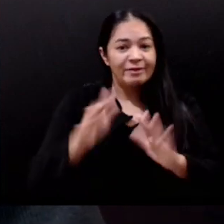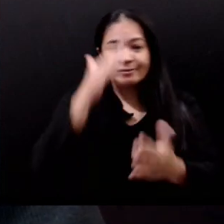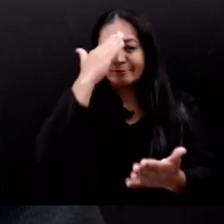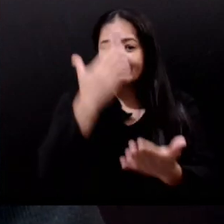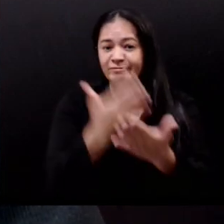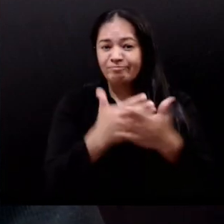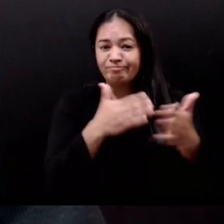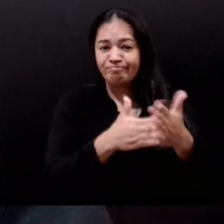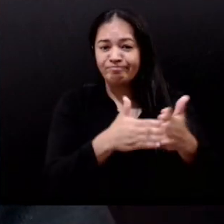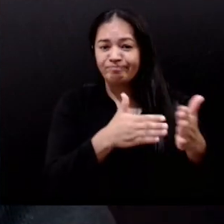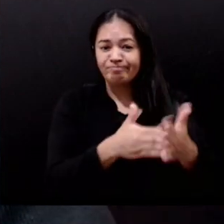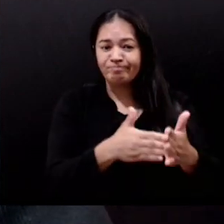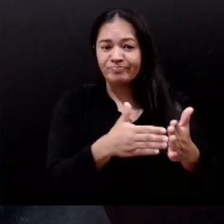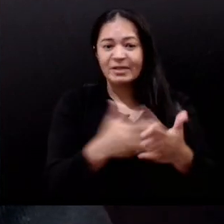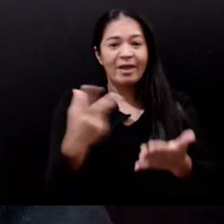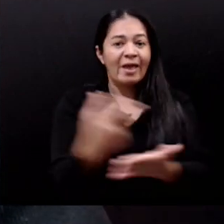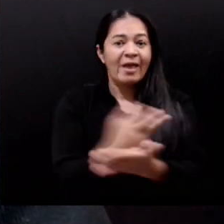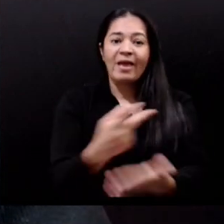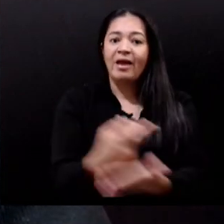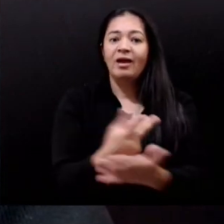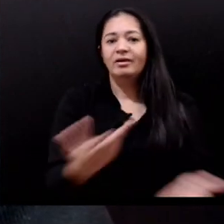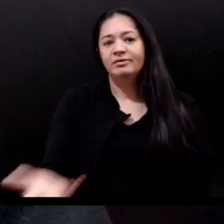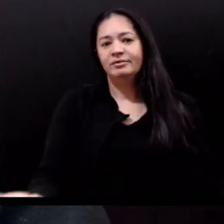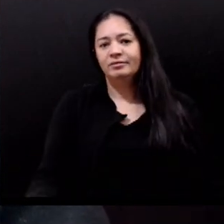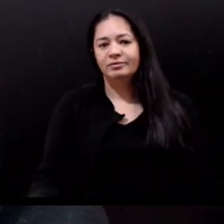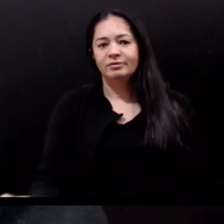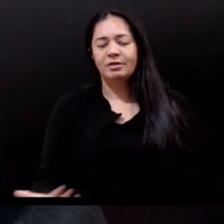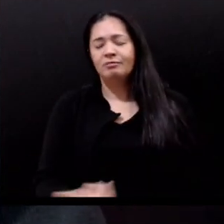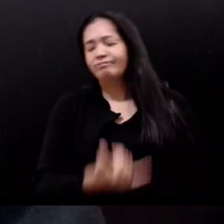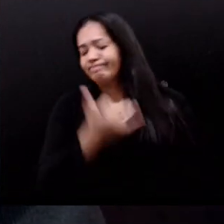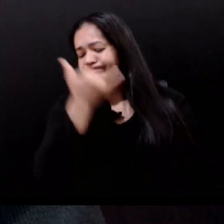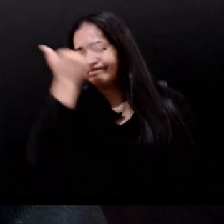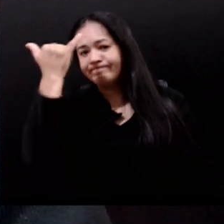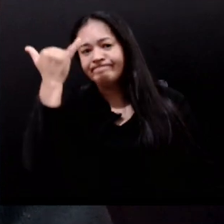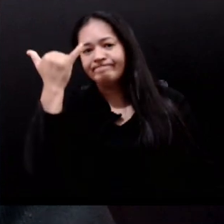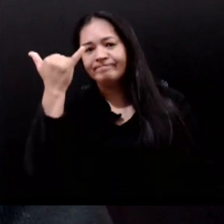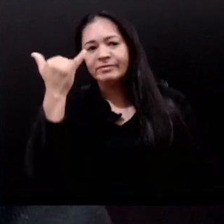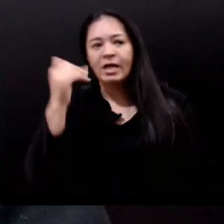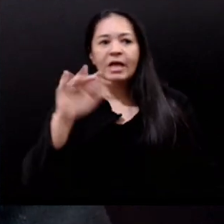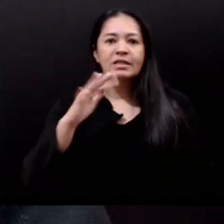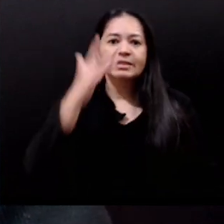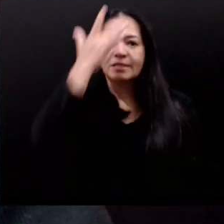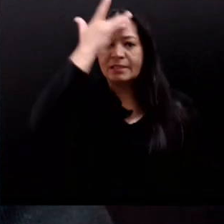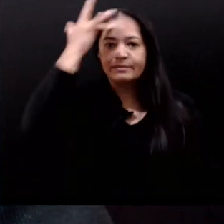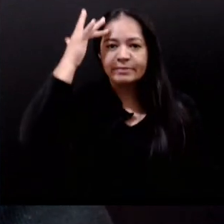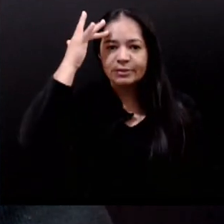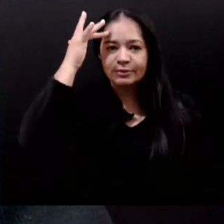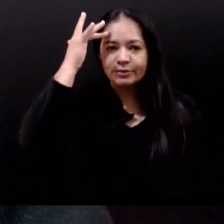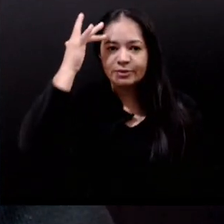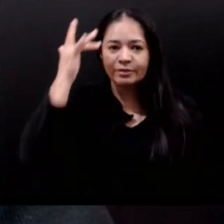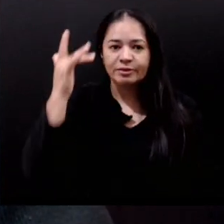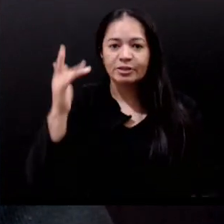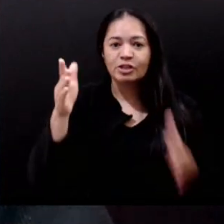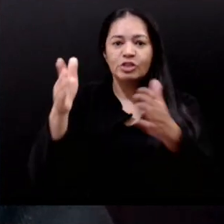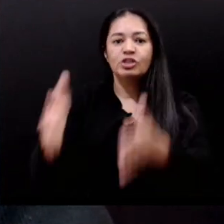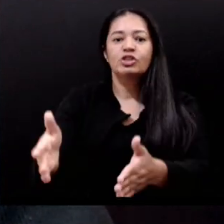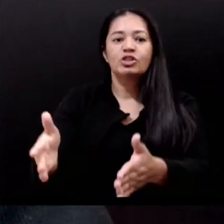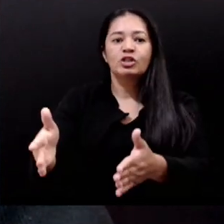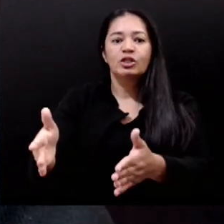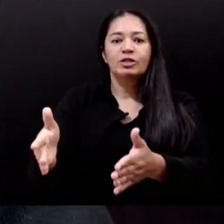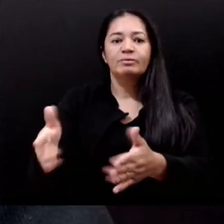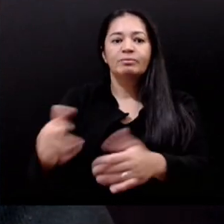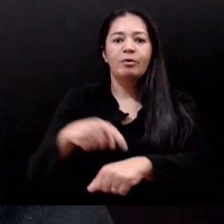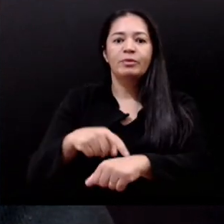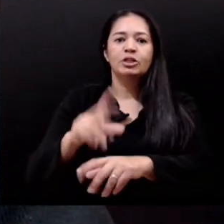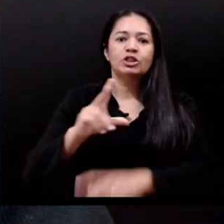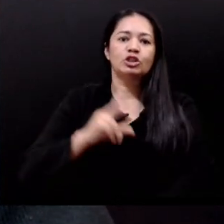totalmente erradas, né. Então essa frustração faz com que muitas pessoas, quando chega nesse momento, ela fala assim: "Poxa,